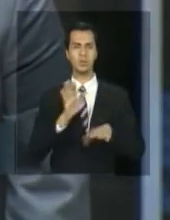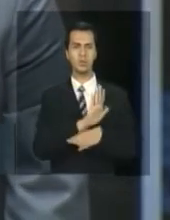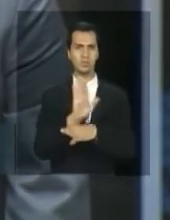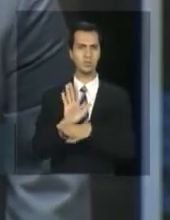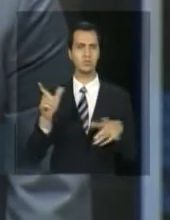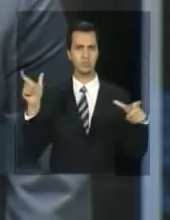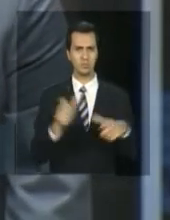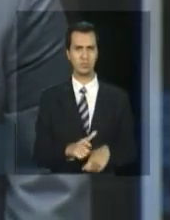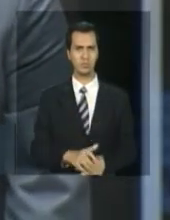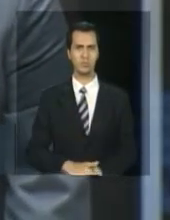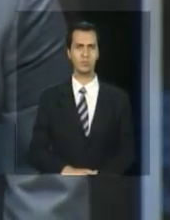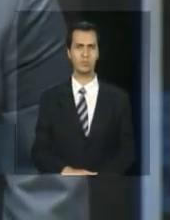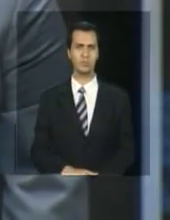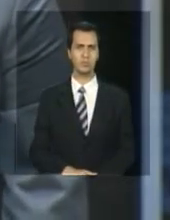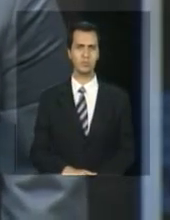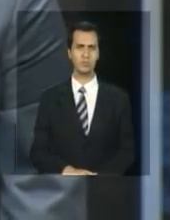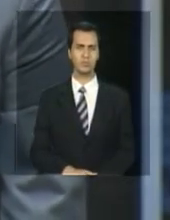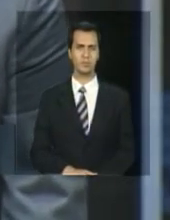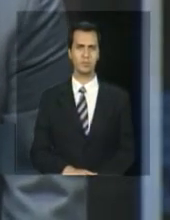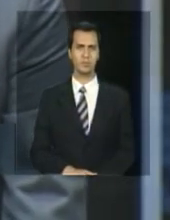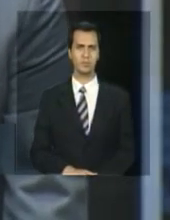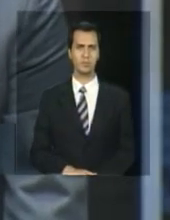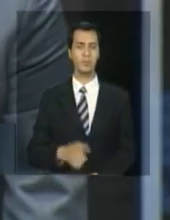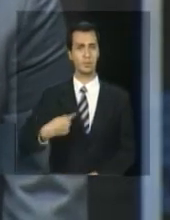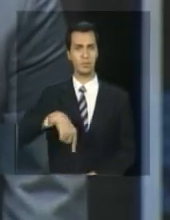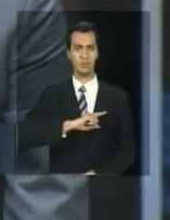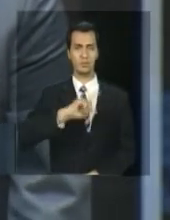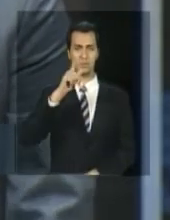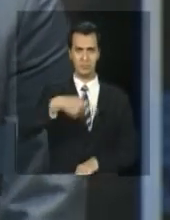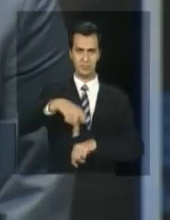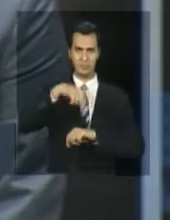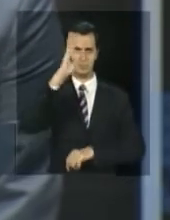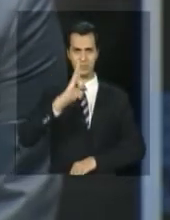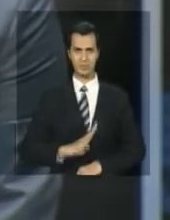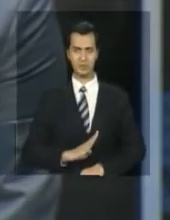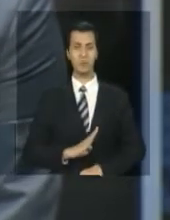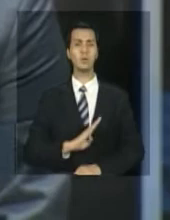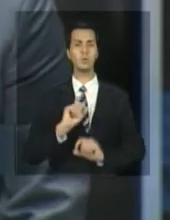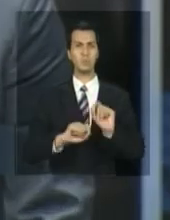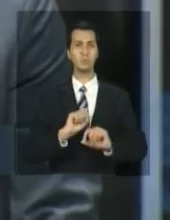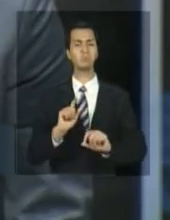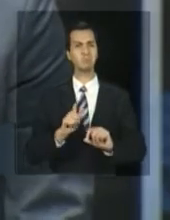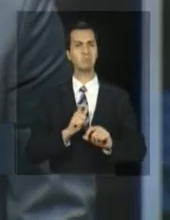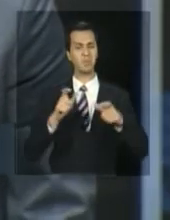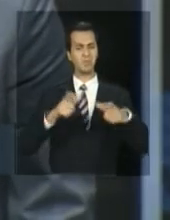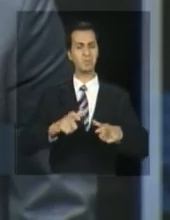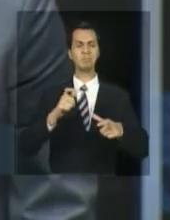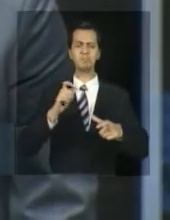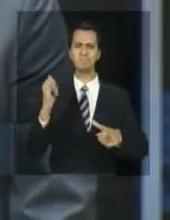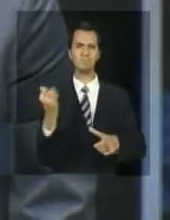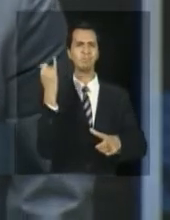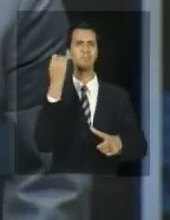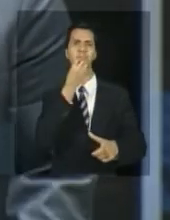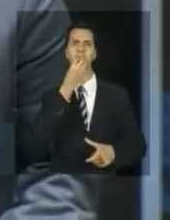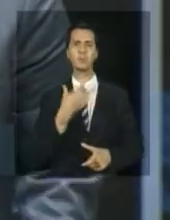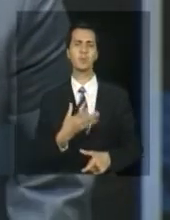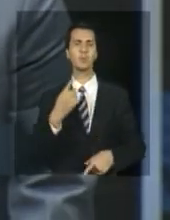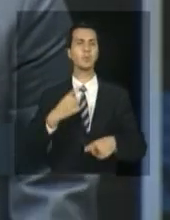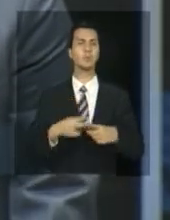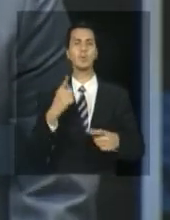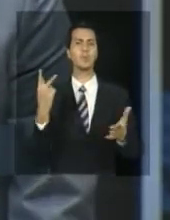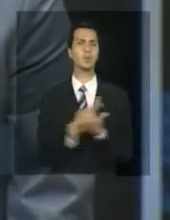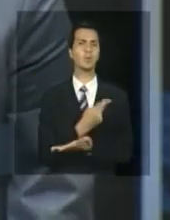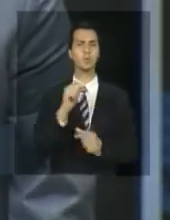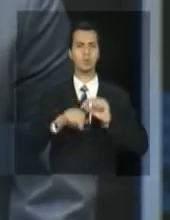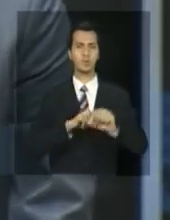situação privilegiada de nosso país é resultado, sem sombra de dúvida, de um